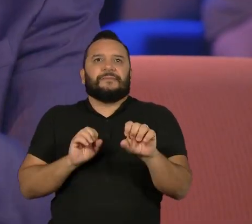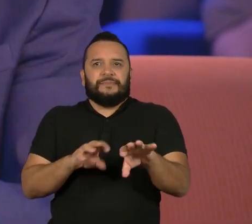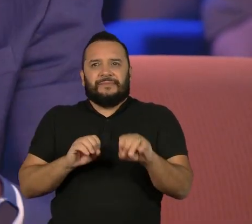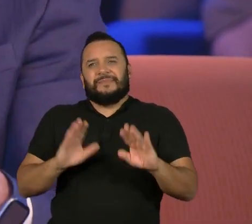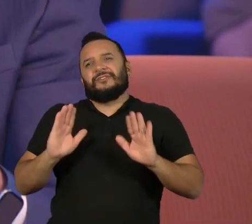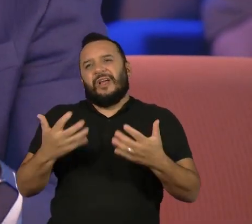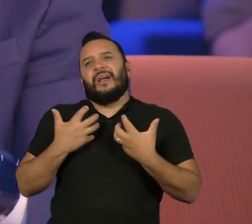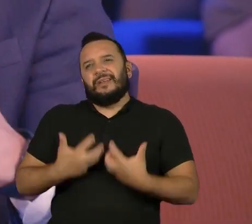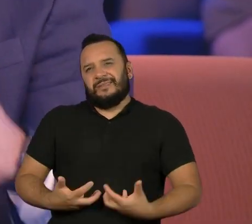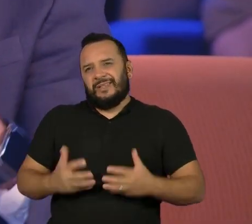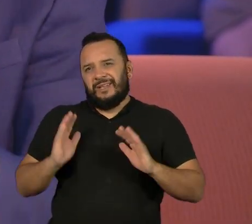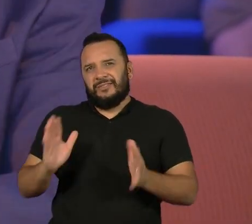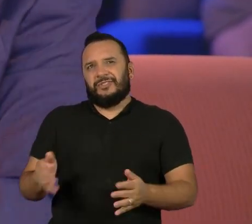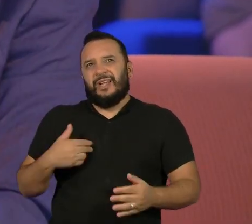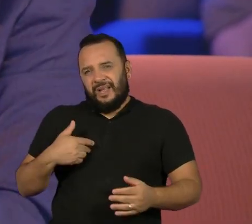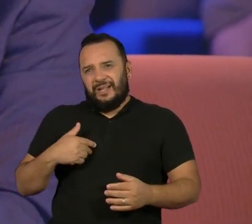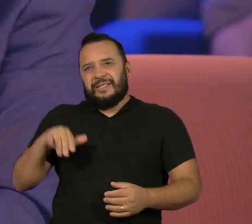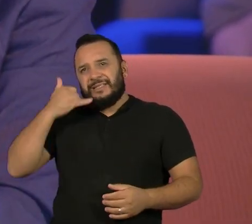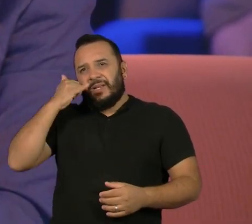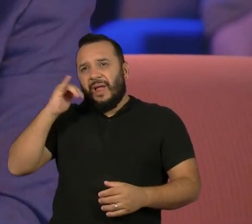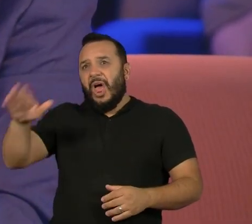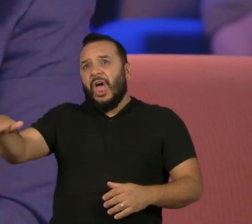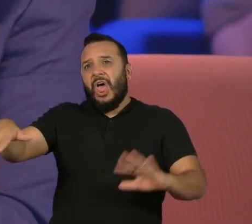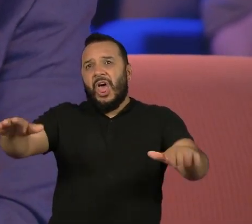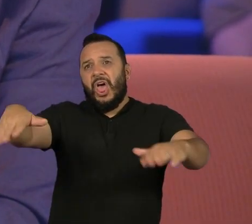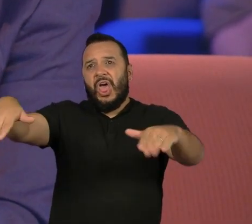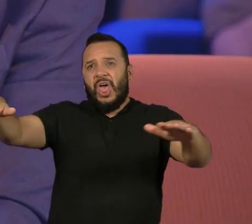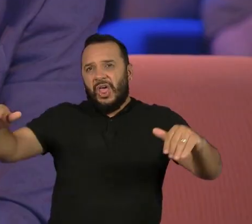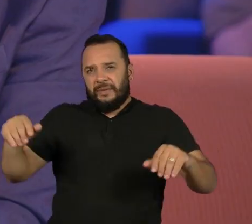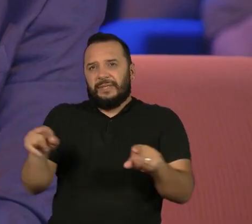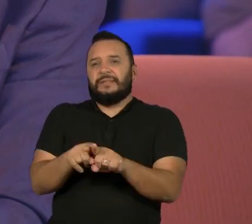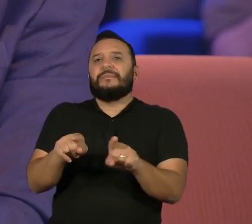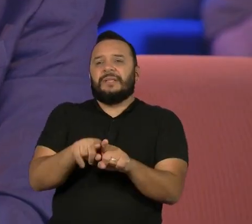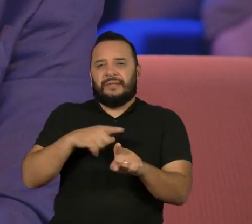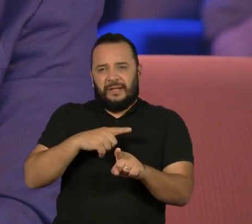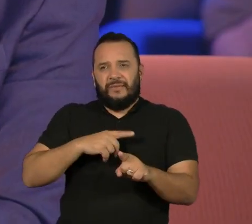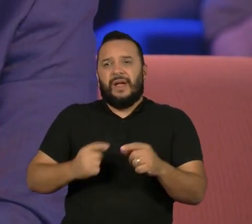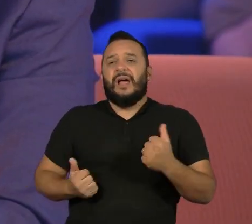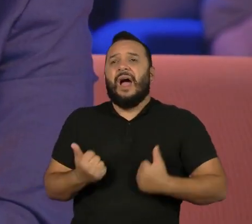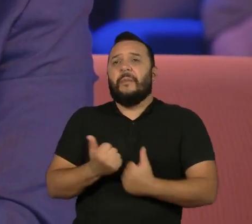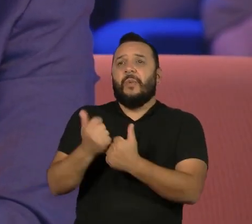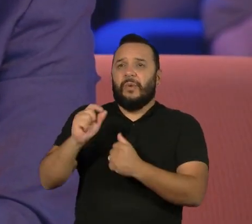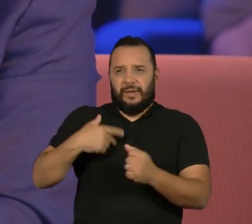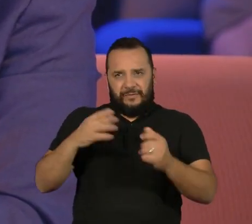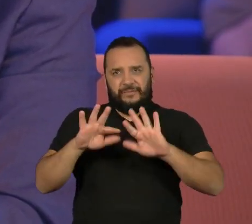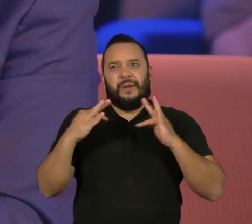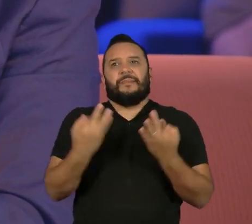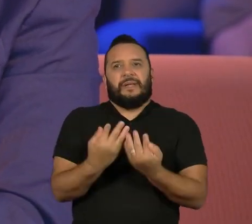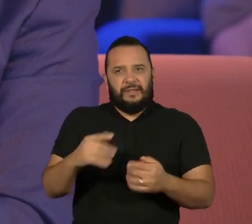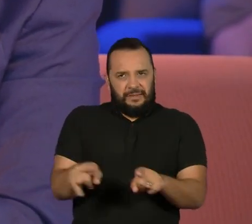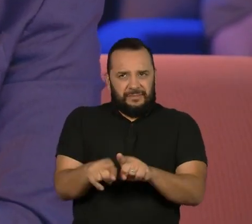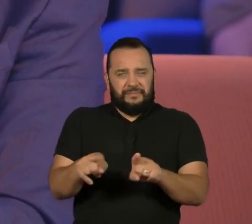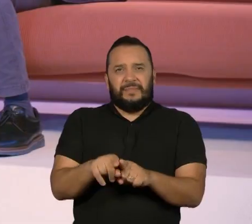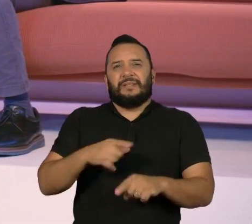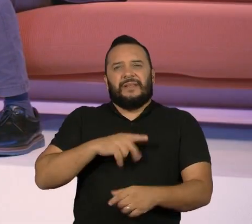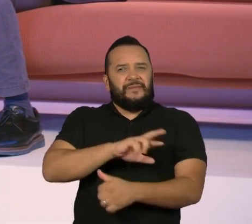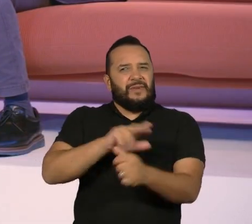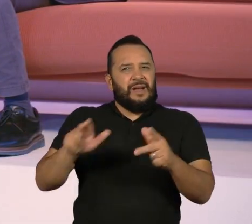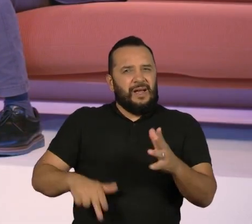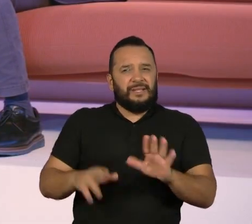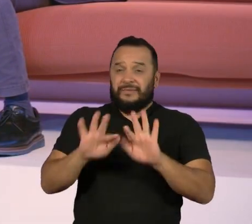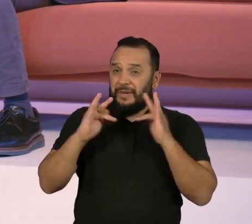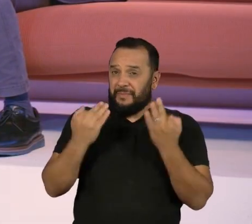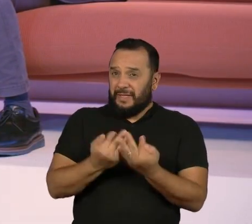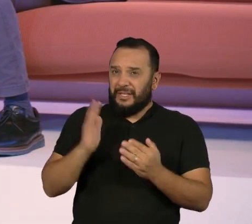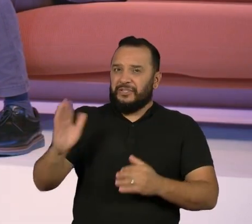muito cansados de competir com isso. Mas a gente também contou com o apoio dos familiares. Muitas famílias me